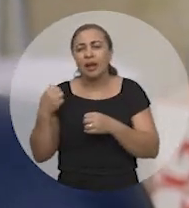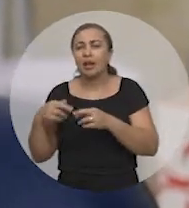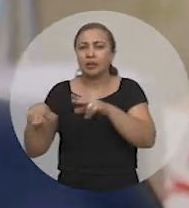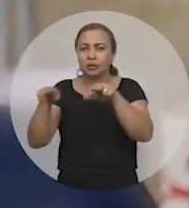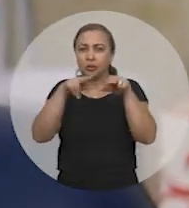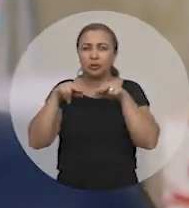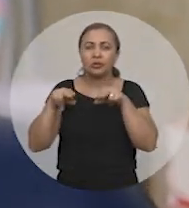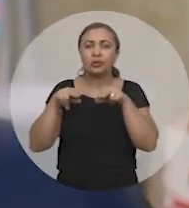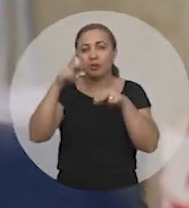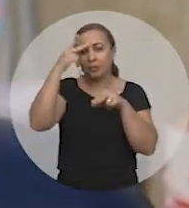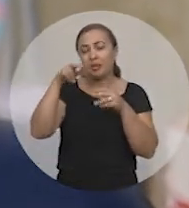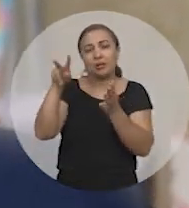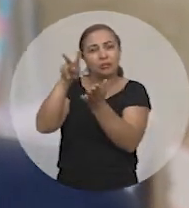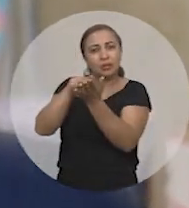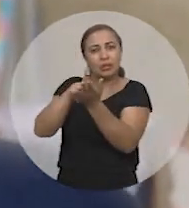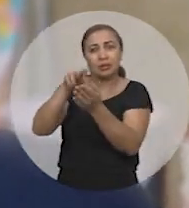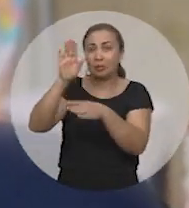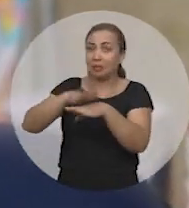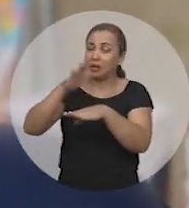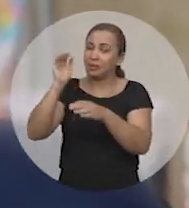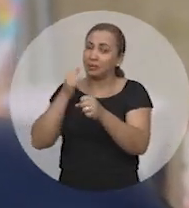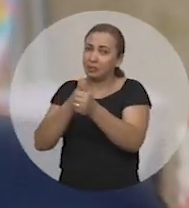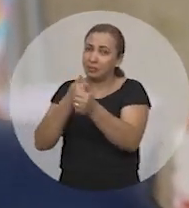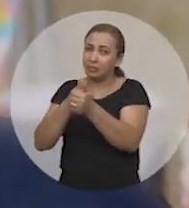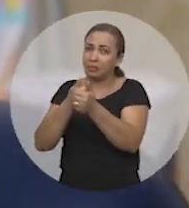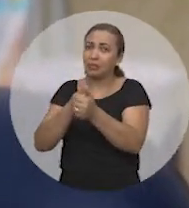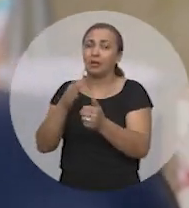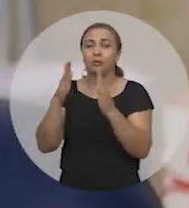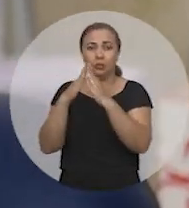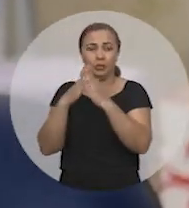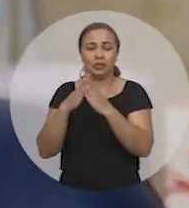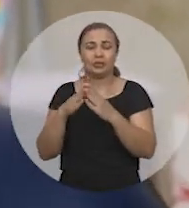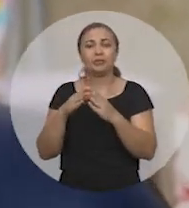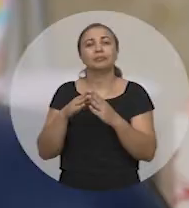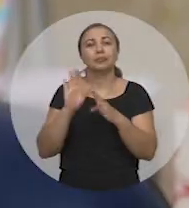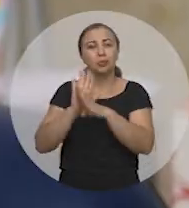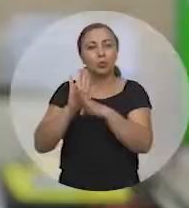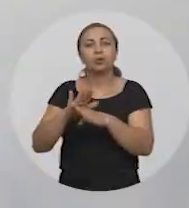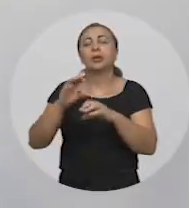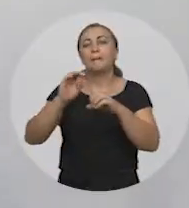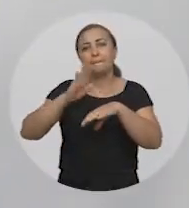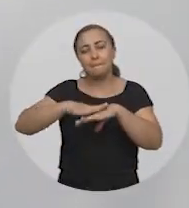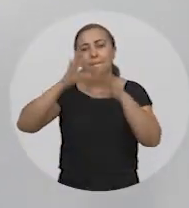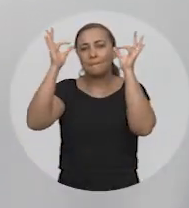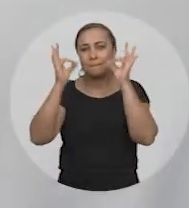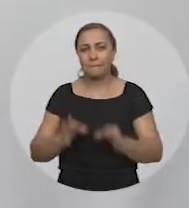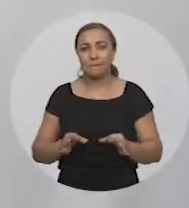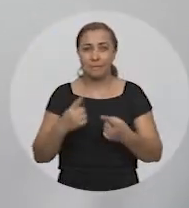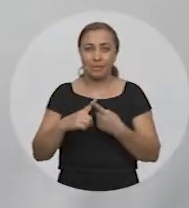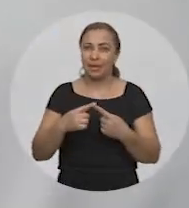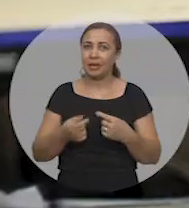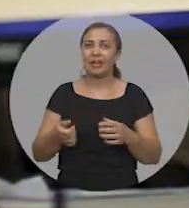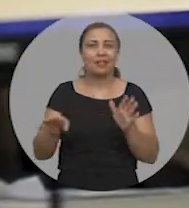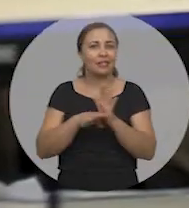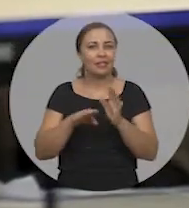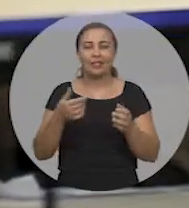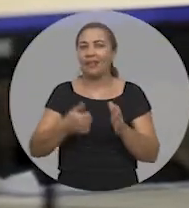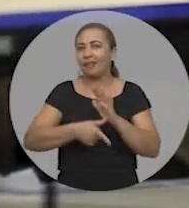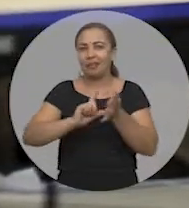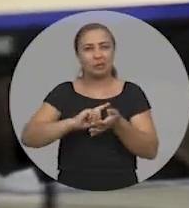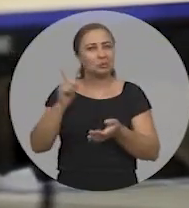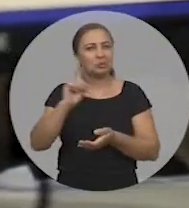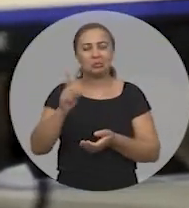Equidade universalidade para o leito mais próximo de uma assistência mais adequado Porque até então nós não